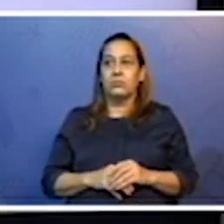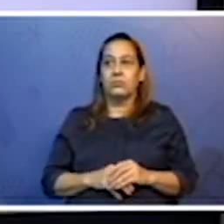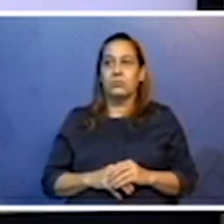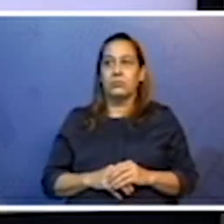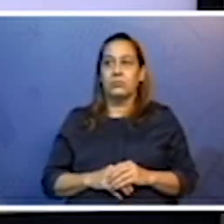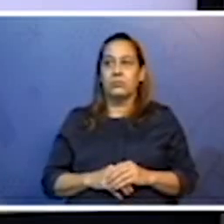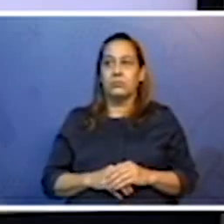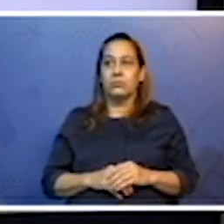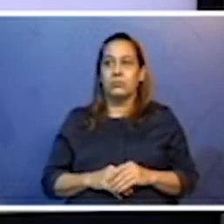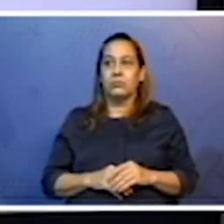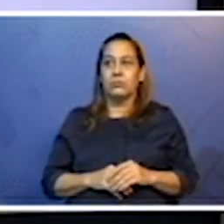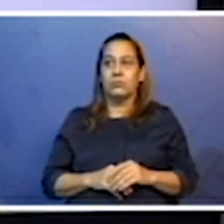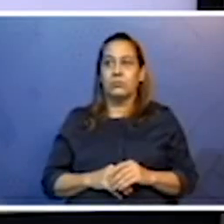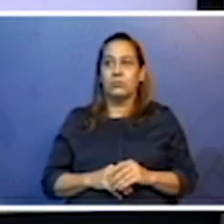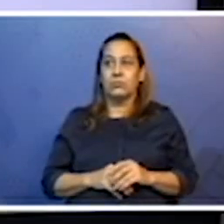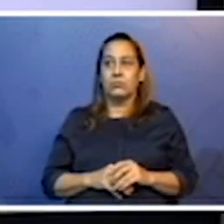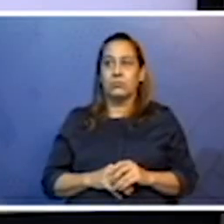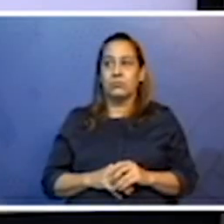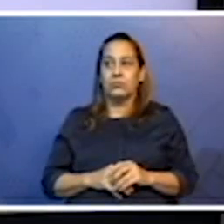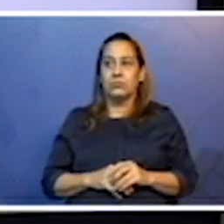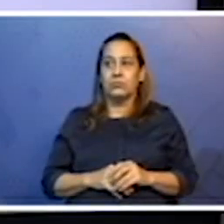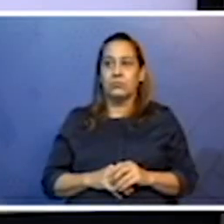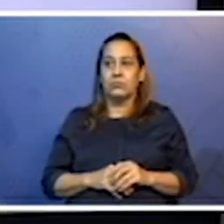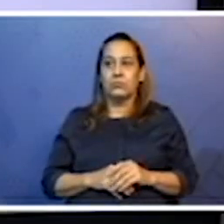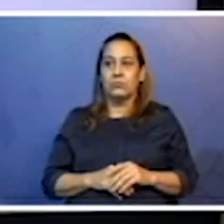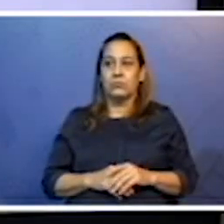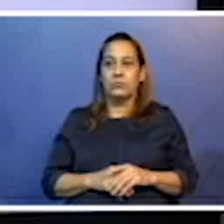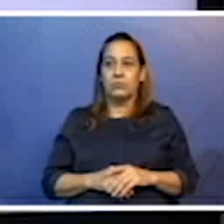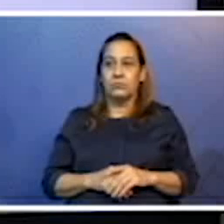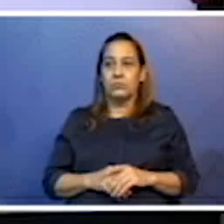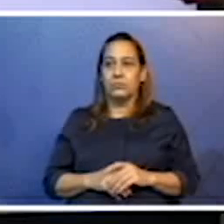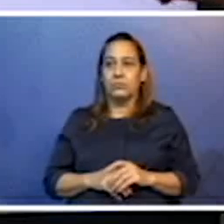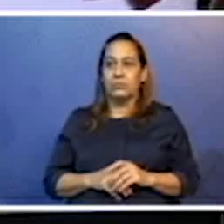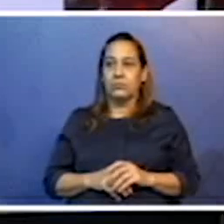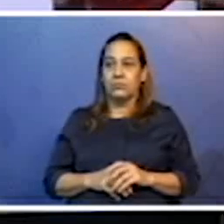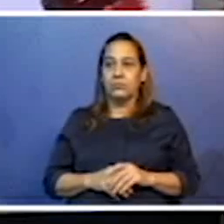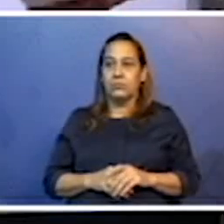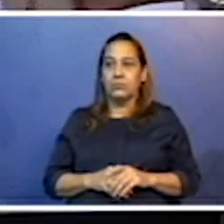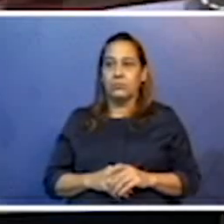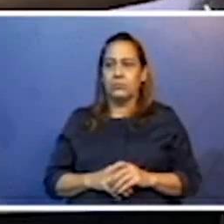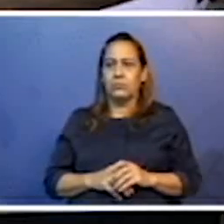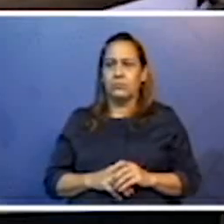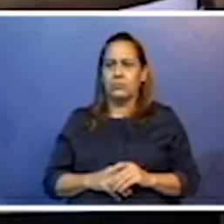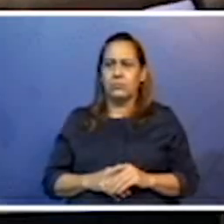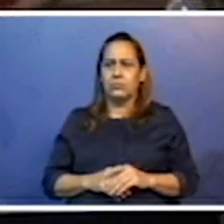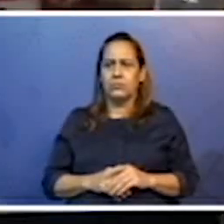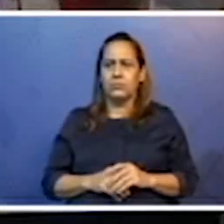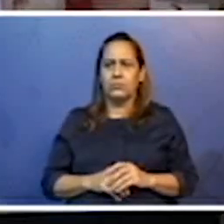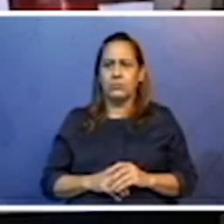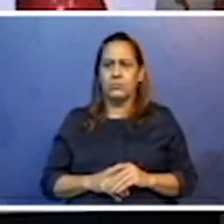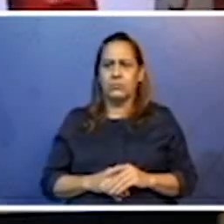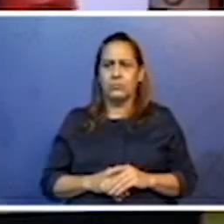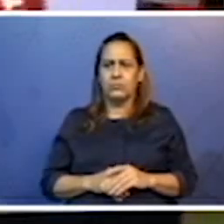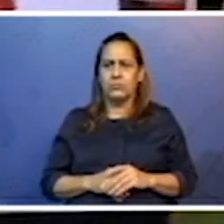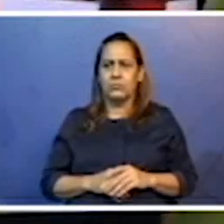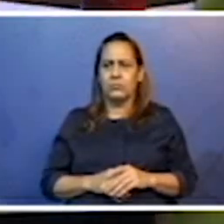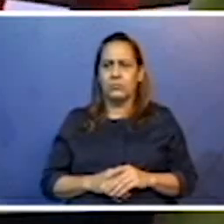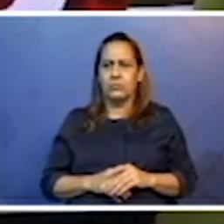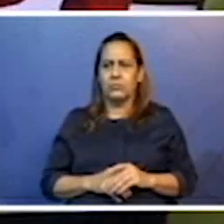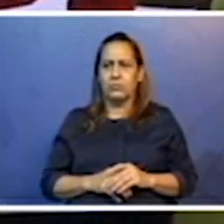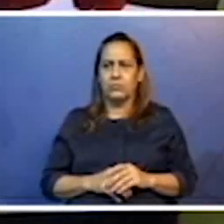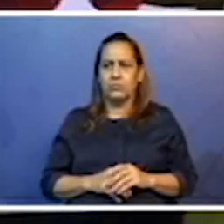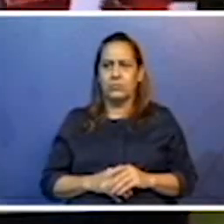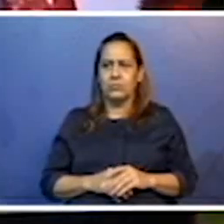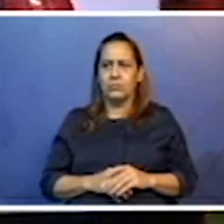Pera aí, pessoal. Eu mostrei o 3 e o 4, né? Na verdade, ó, era para falar do 3 e do 2. Não tem problema, a